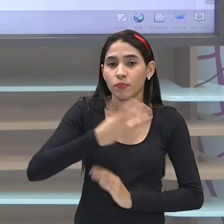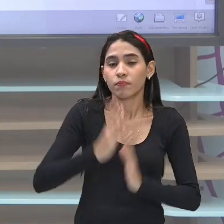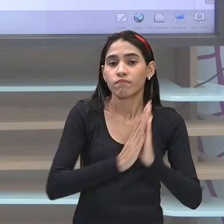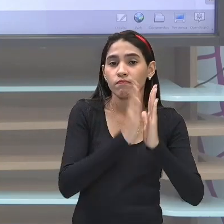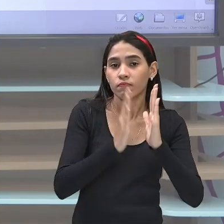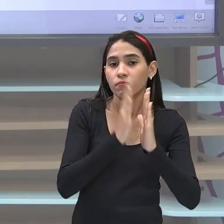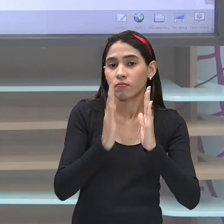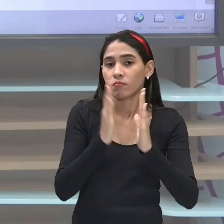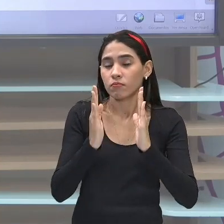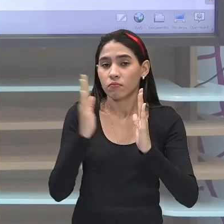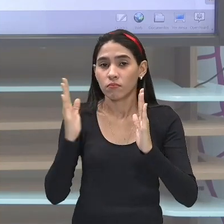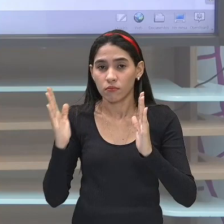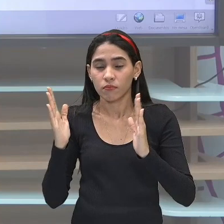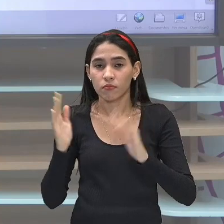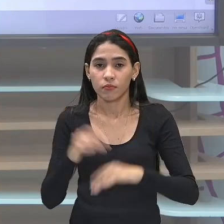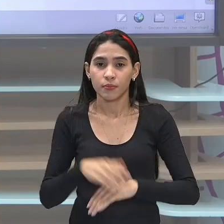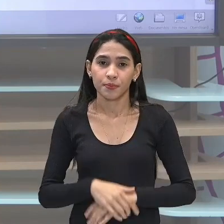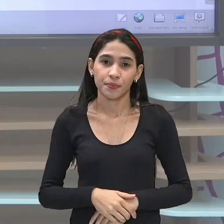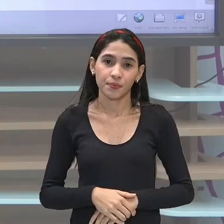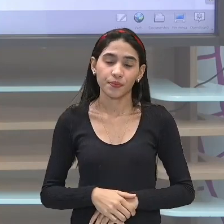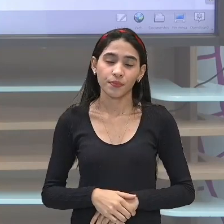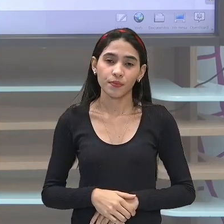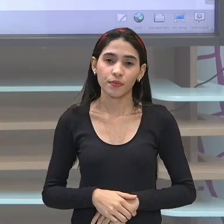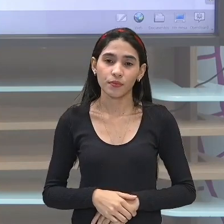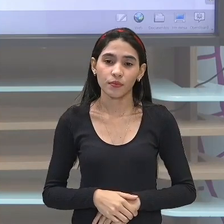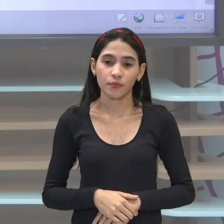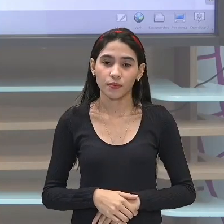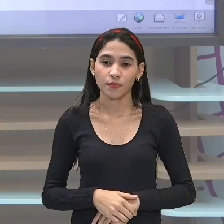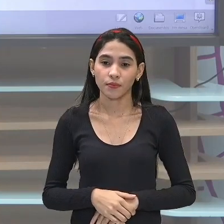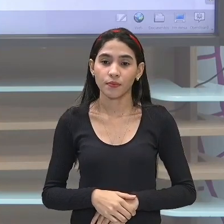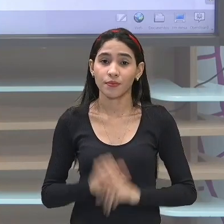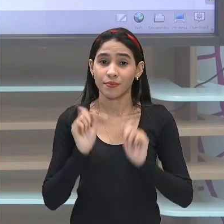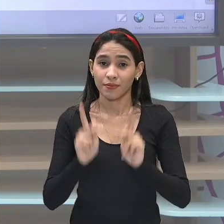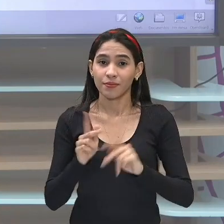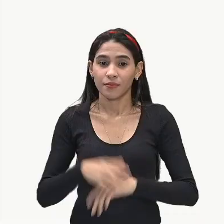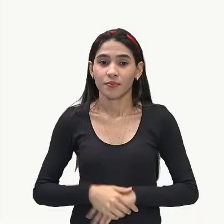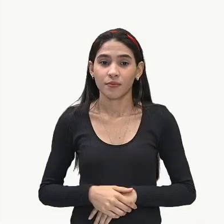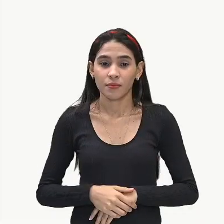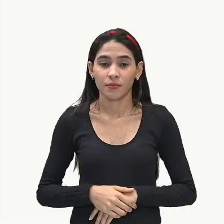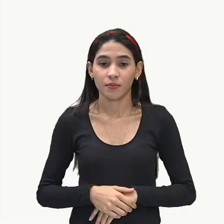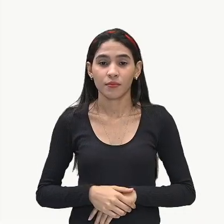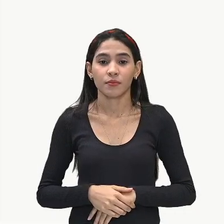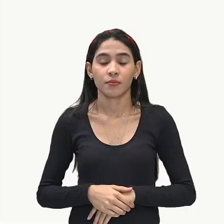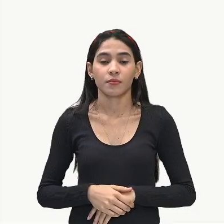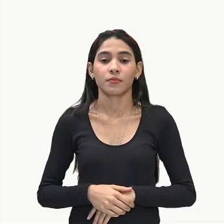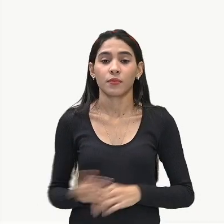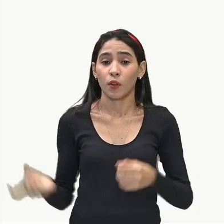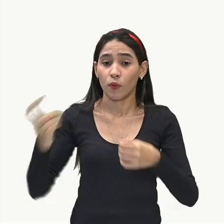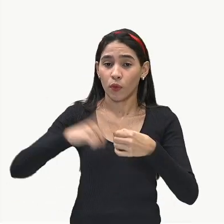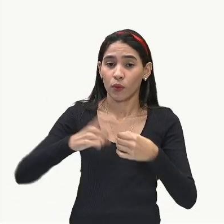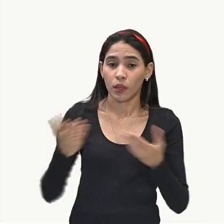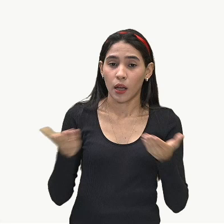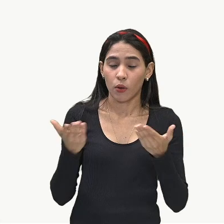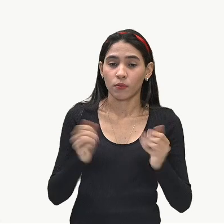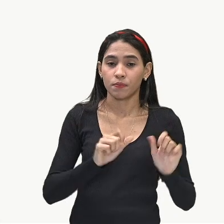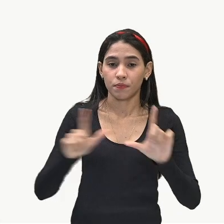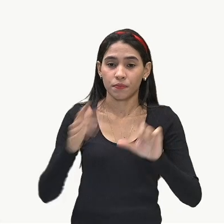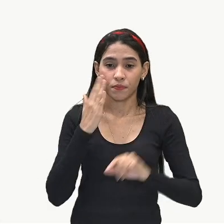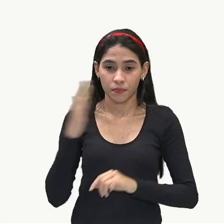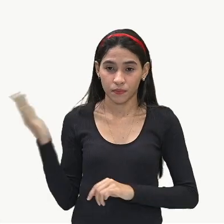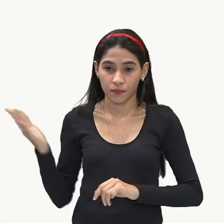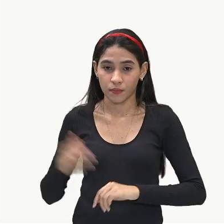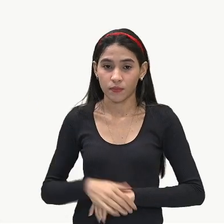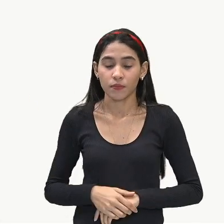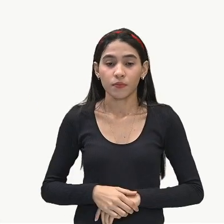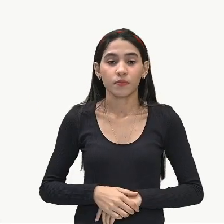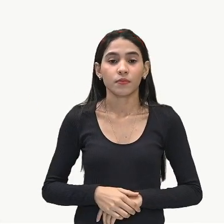foi utilizada para montar aquela sequência numérica ali, tá bom? Então vamos voltar aqui para a nossa cartela para a gente ver